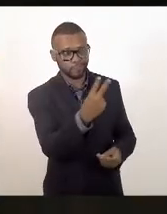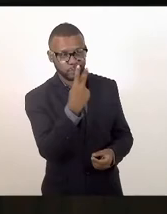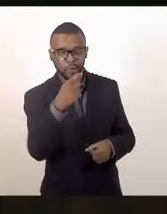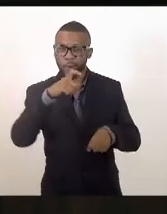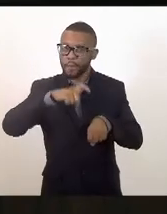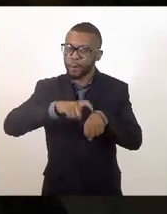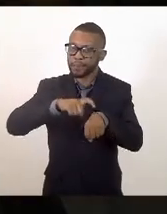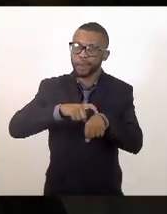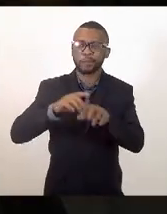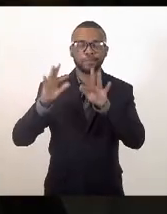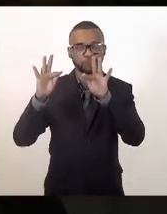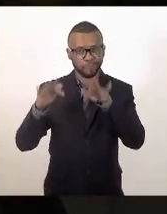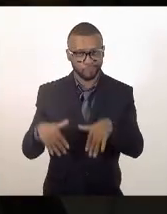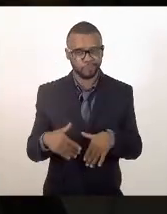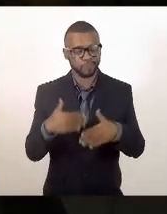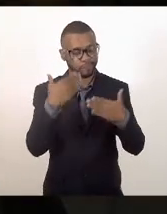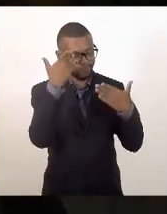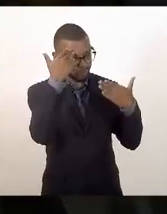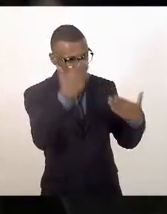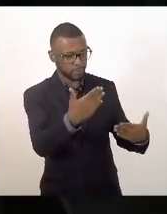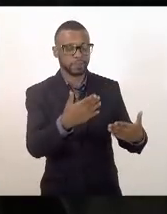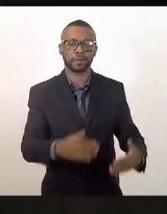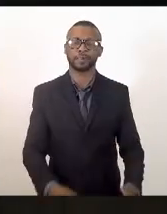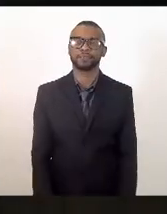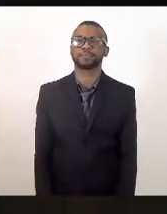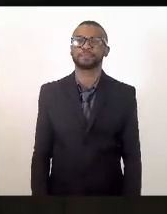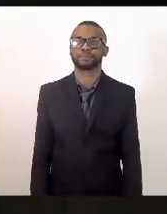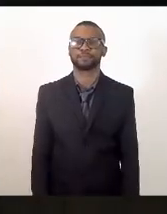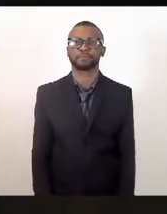tempo acabou. Muito obrigado.